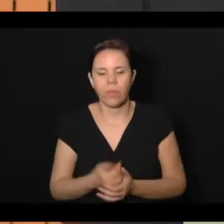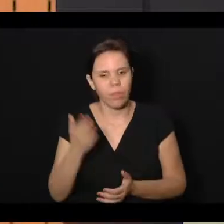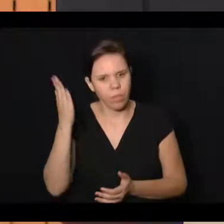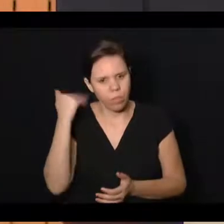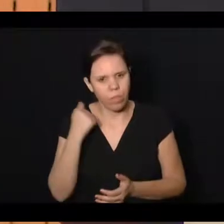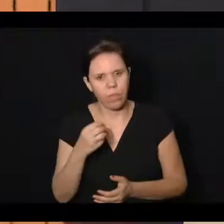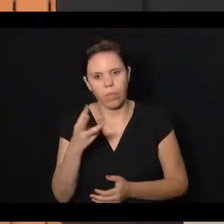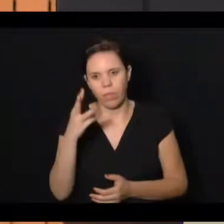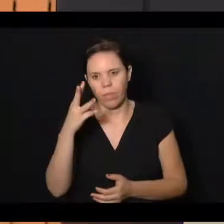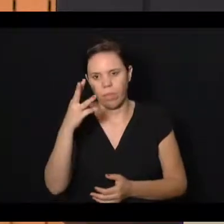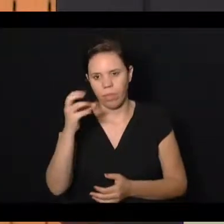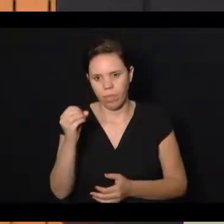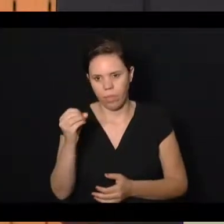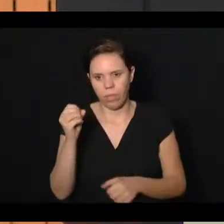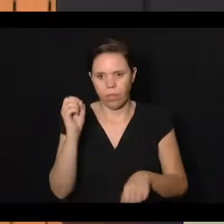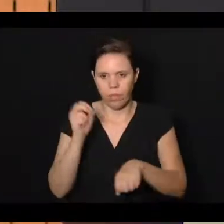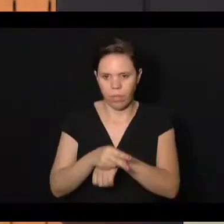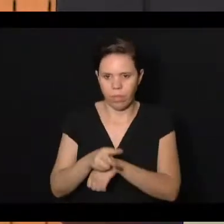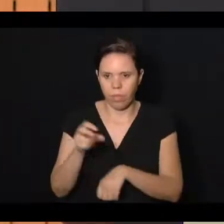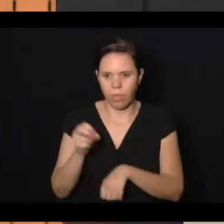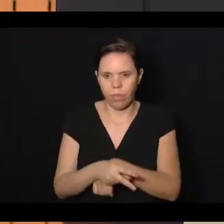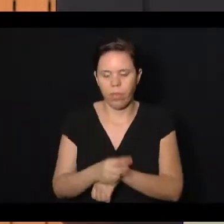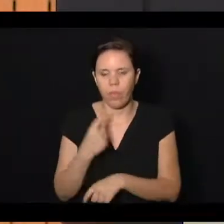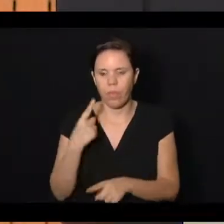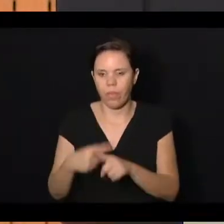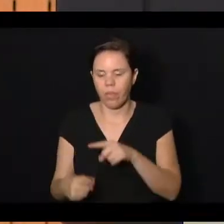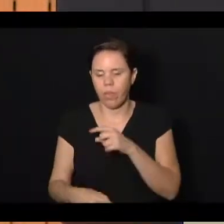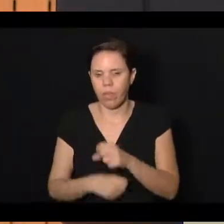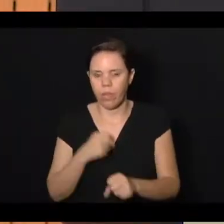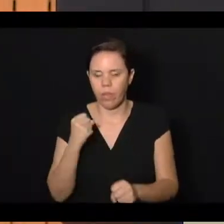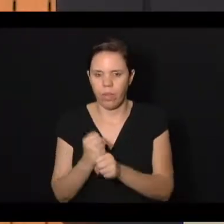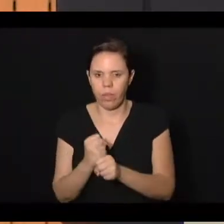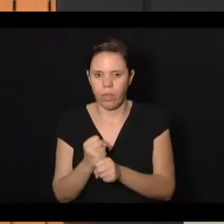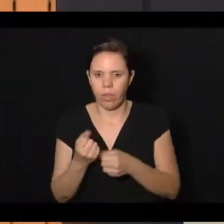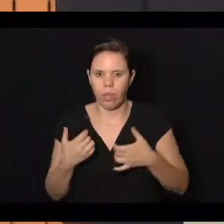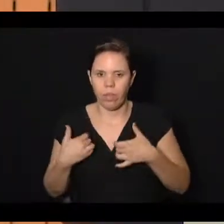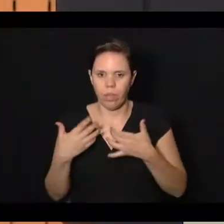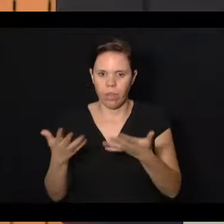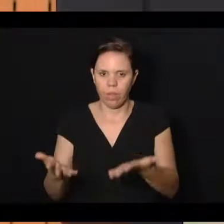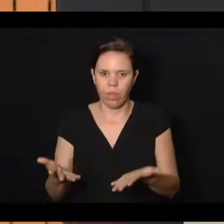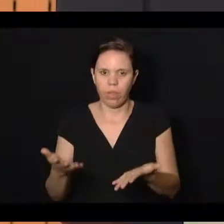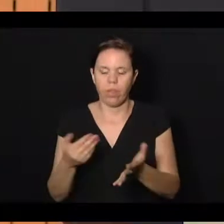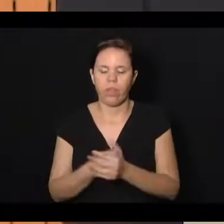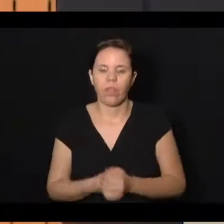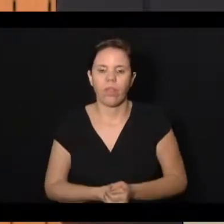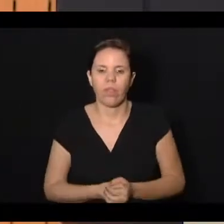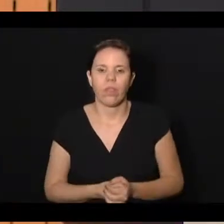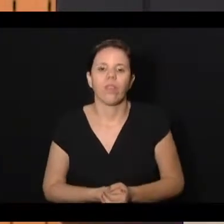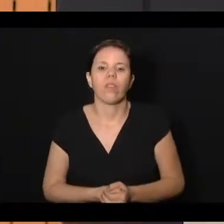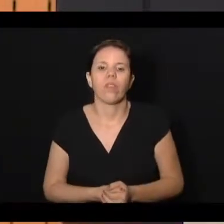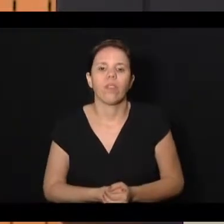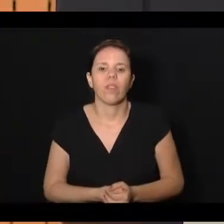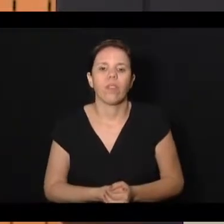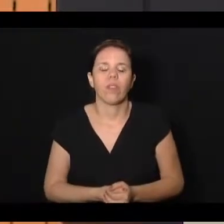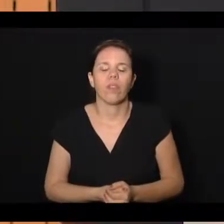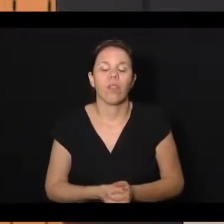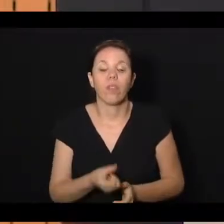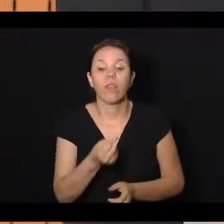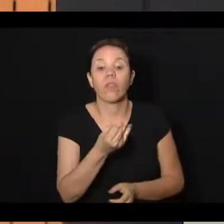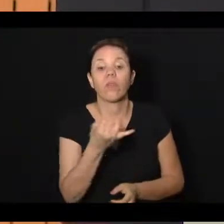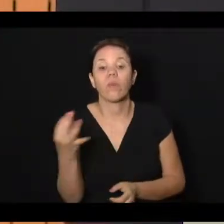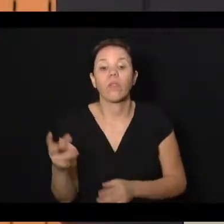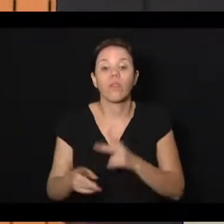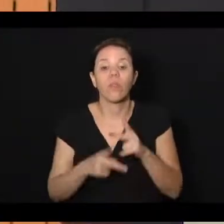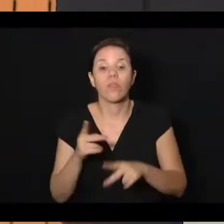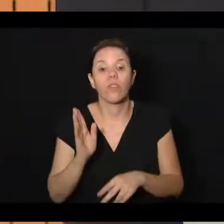30 vagas que nós temos nem uma vez por ano e foi ofertado nós temos 30 vagas e quantas pessoas já